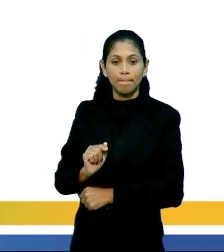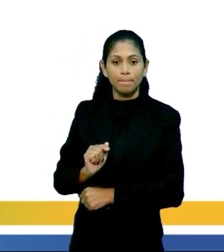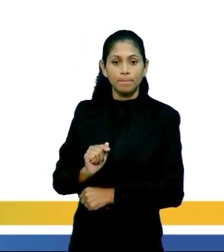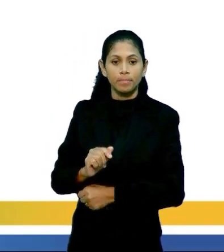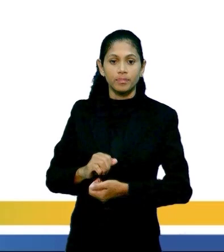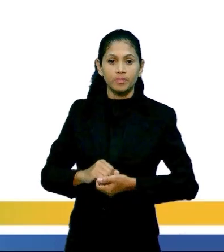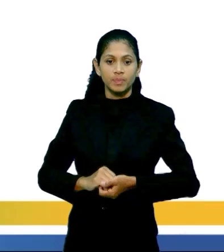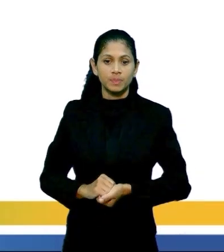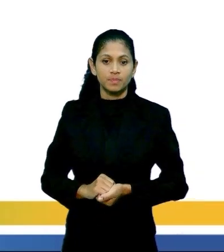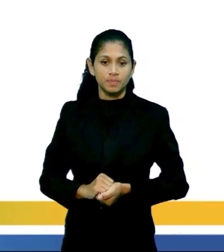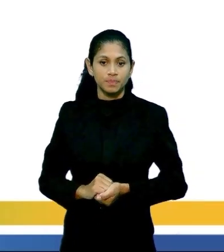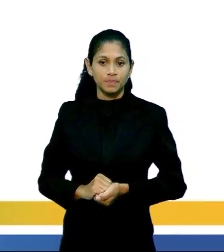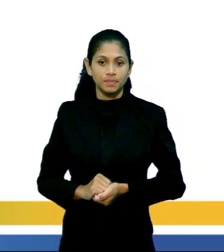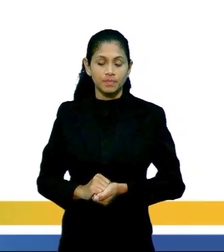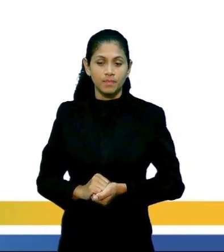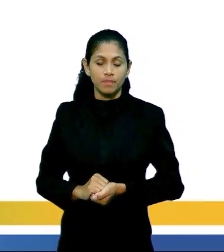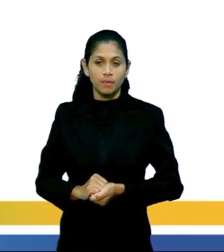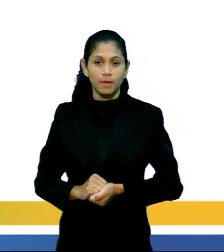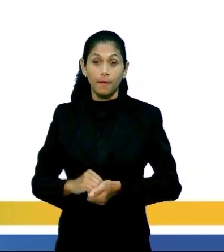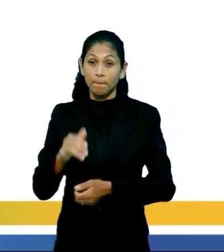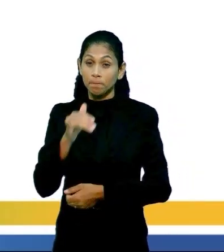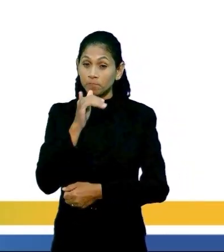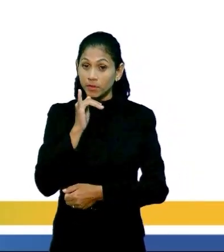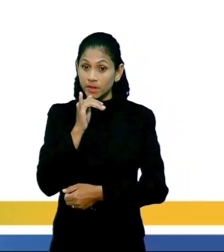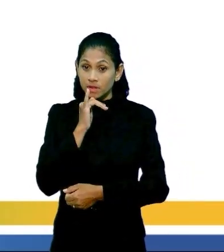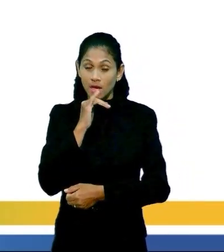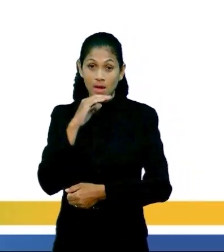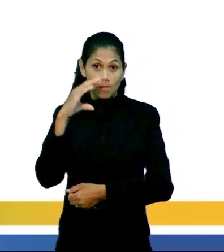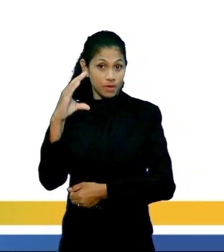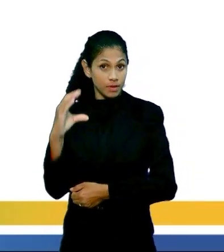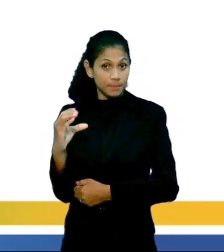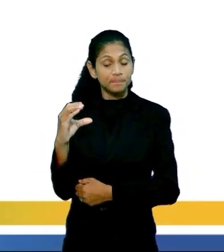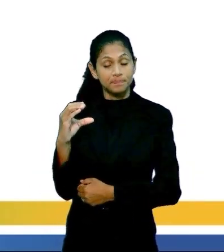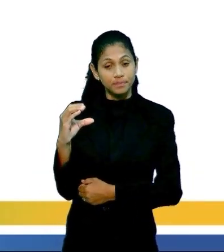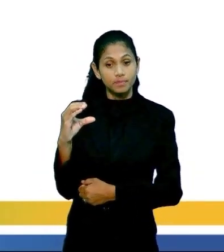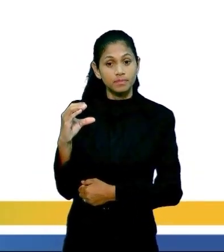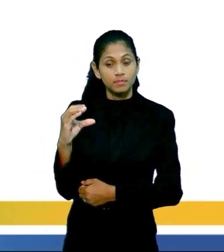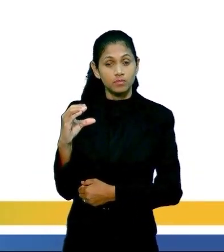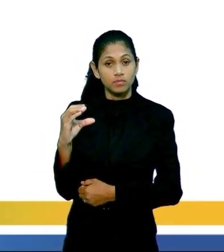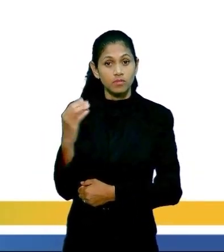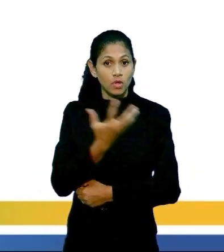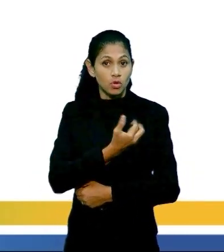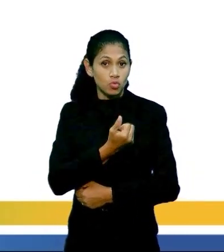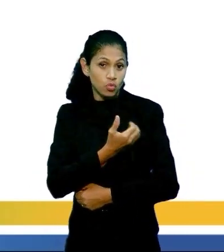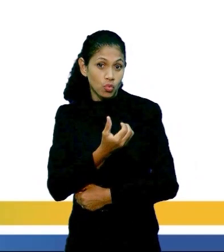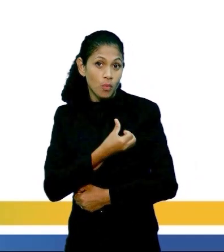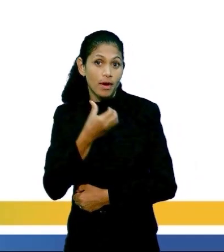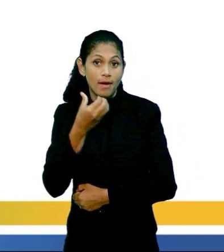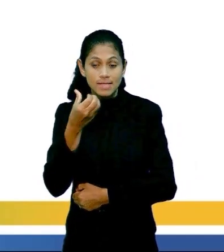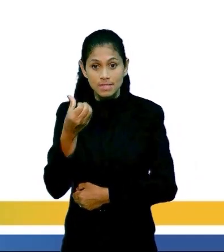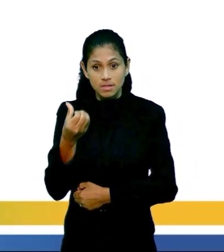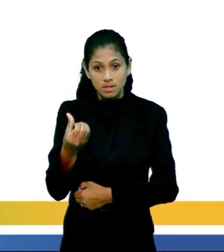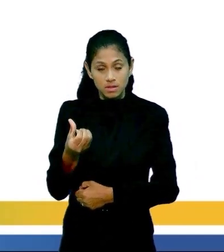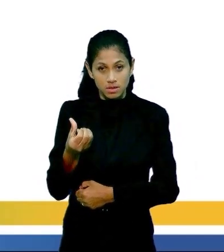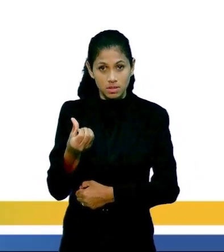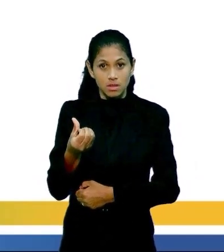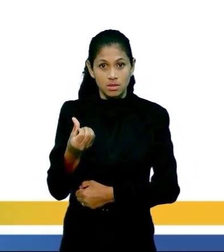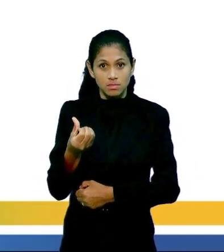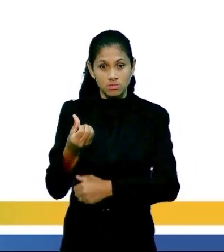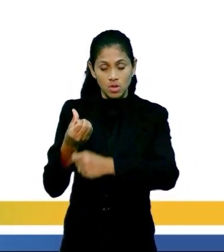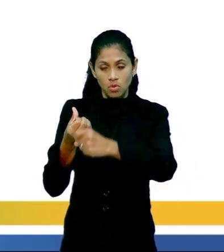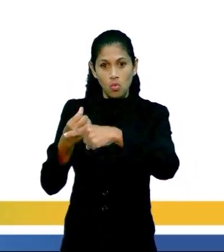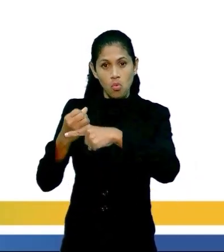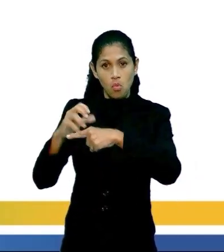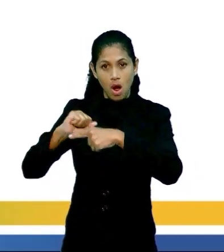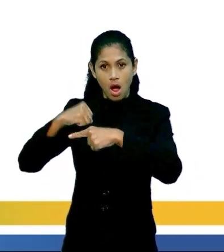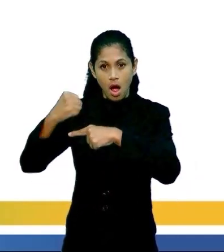Certo? Por exemplo, o carbono, como eu acabei de dizer, o carbono, o número atômico dele é 6. E aquele númerozinho 12 lá em